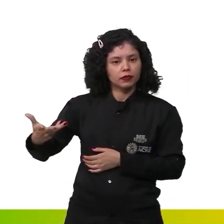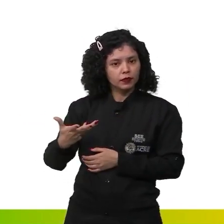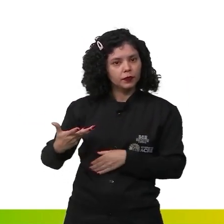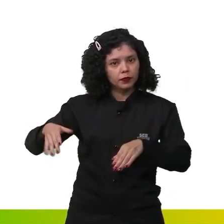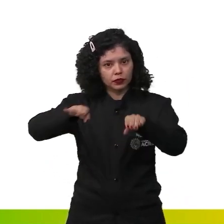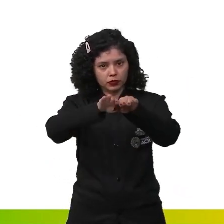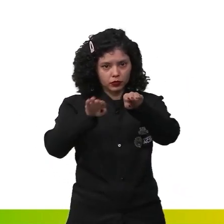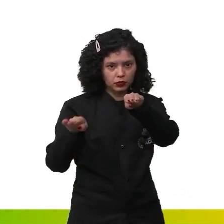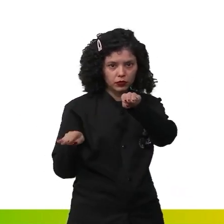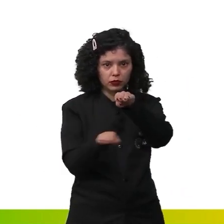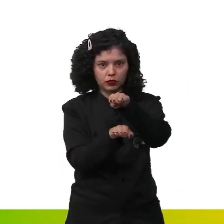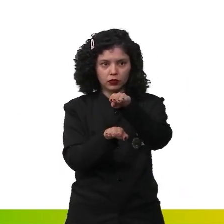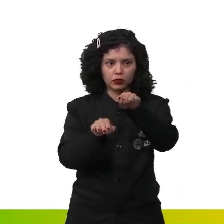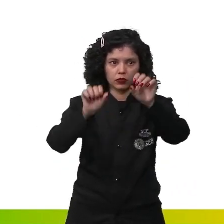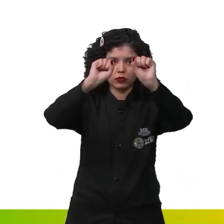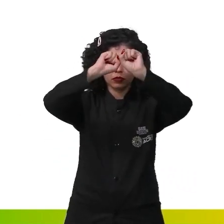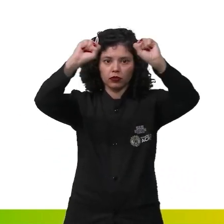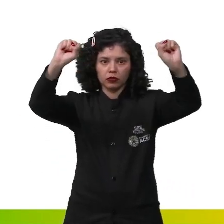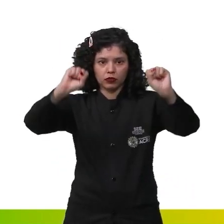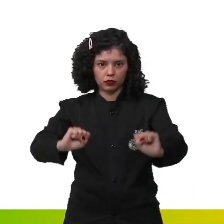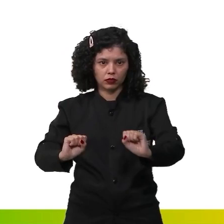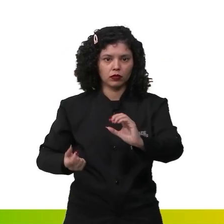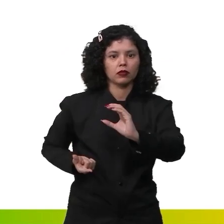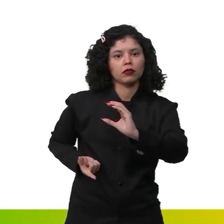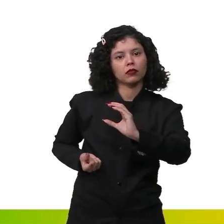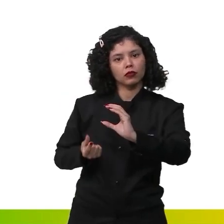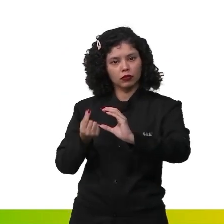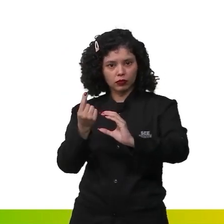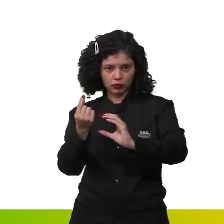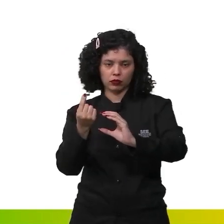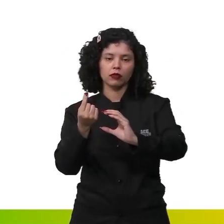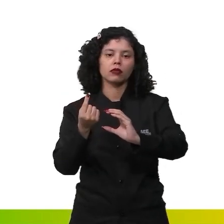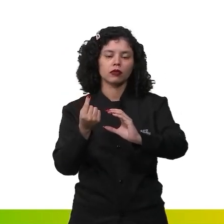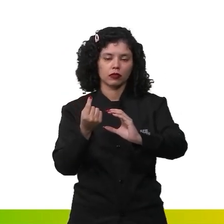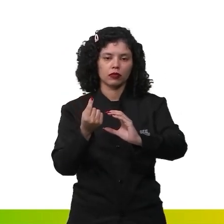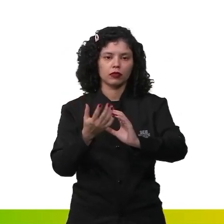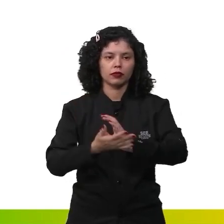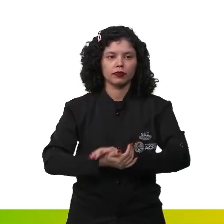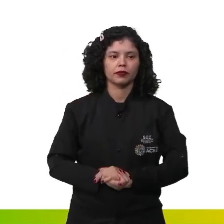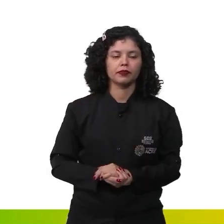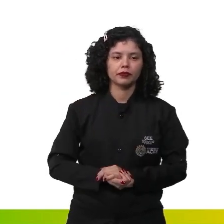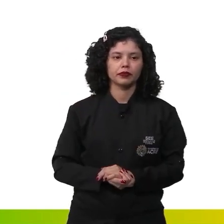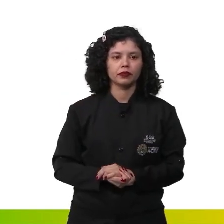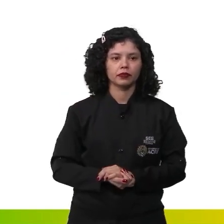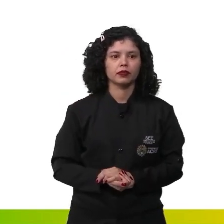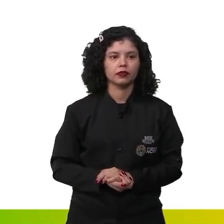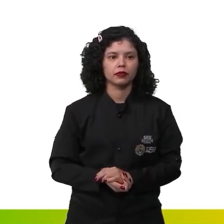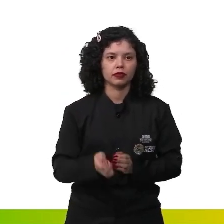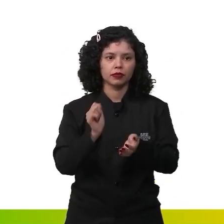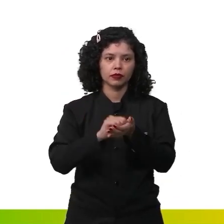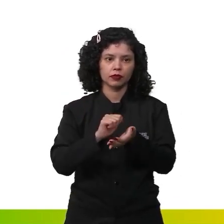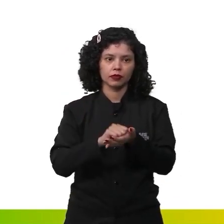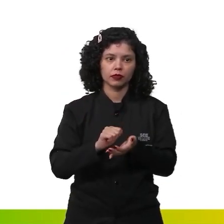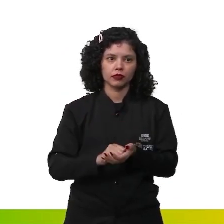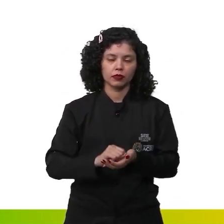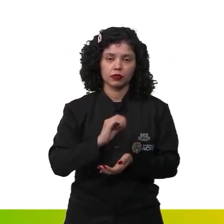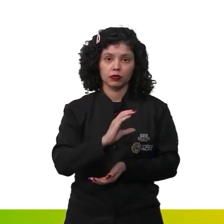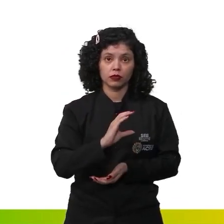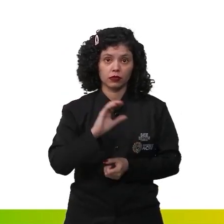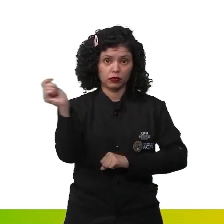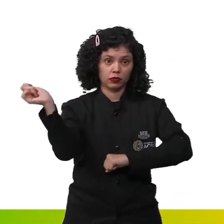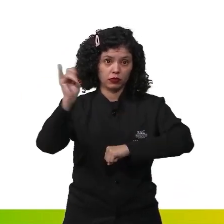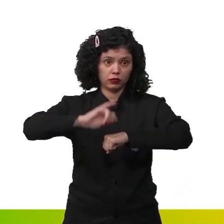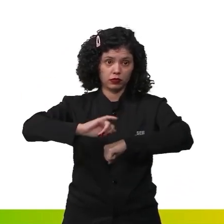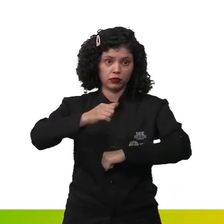classes, sendo base material da desigualdade no sistema capitalista. Está escrito na obra O Capital, de